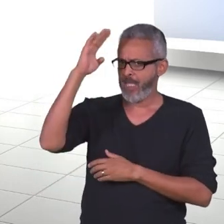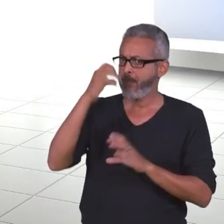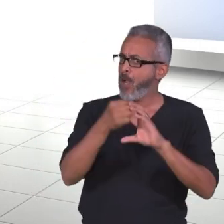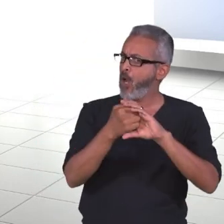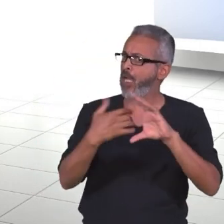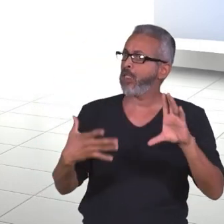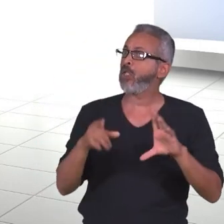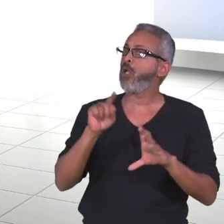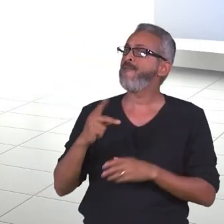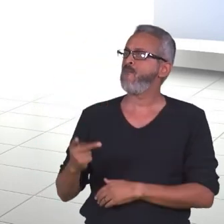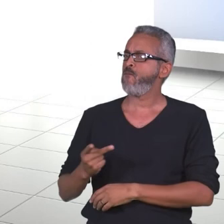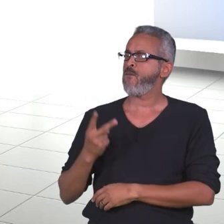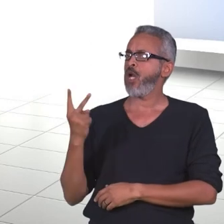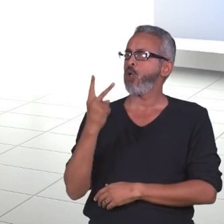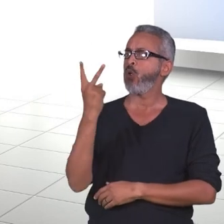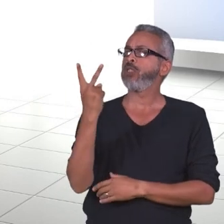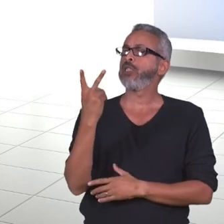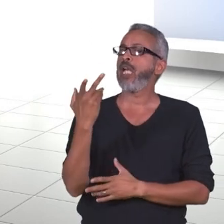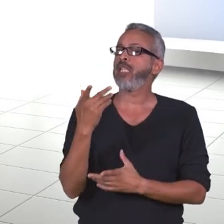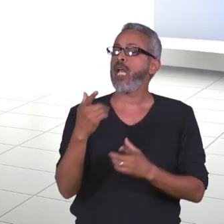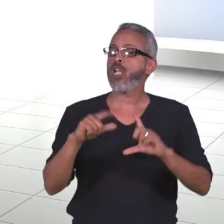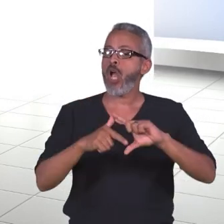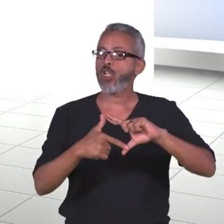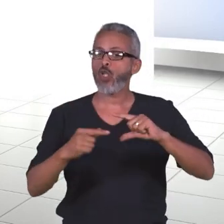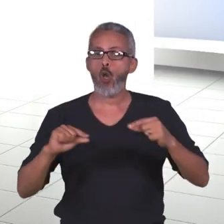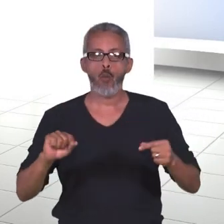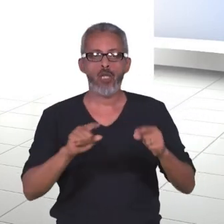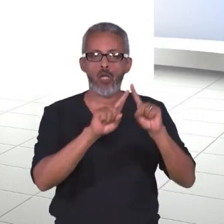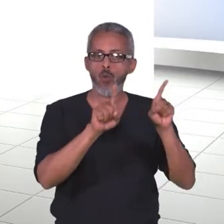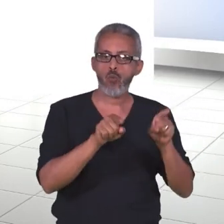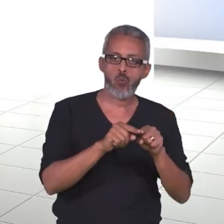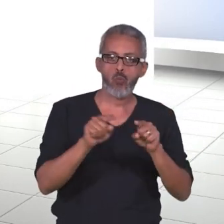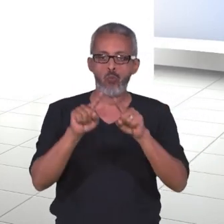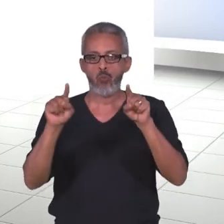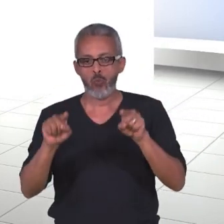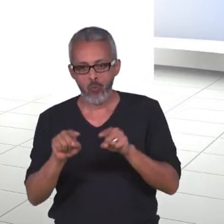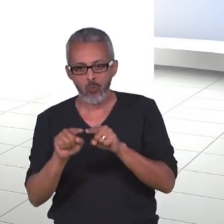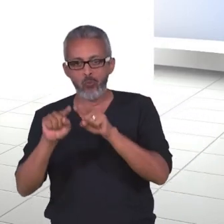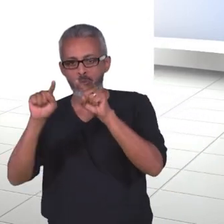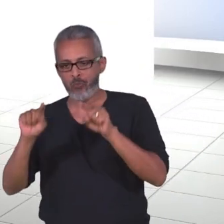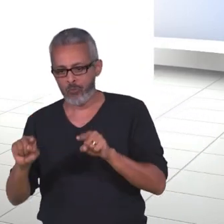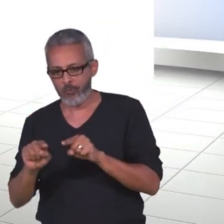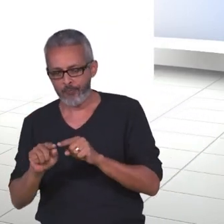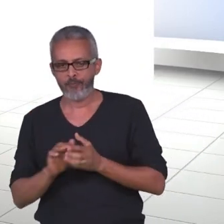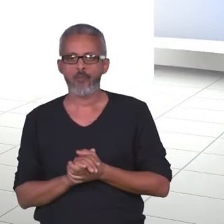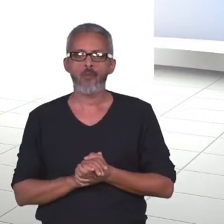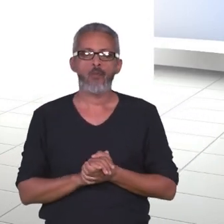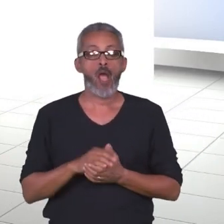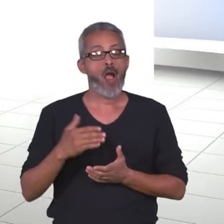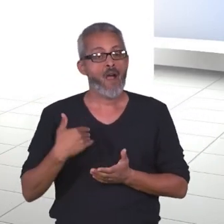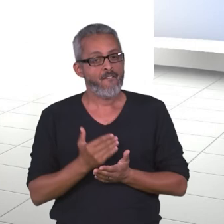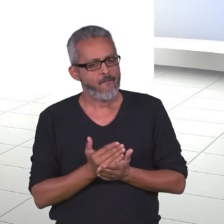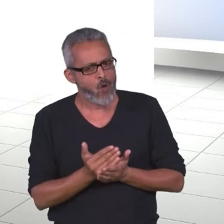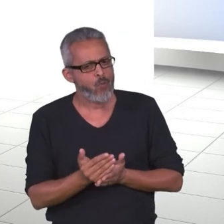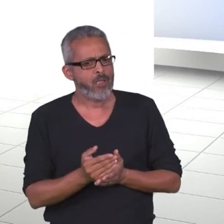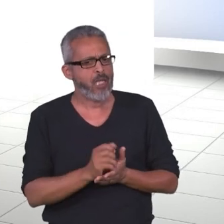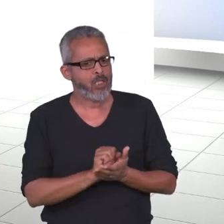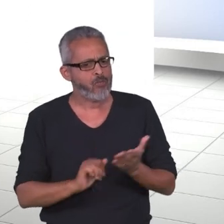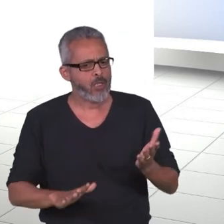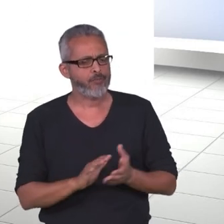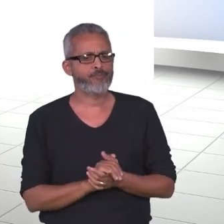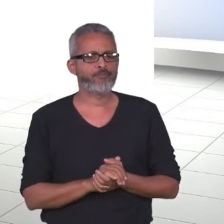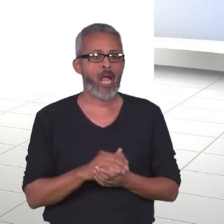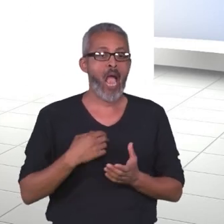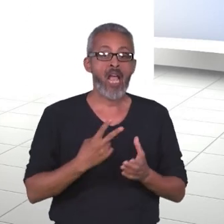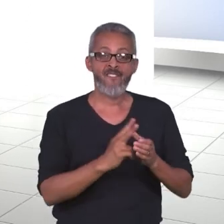cubismo, cuja principal característica foi a valorização das formas geométricas. Bom, dito isso, vamos